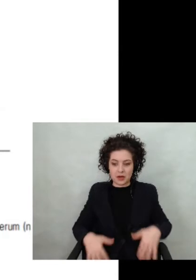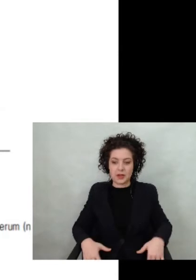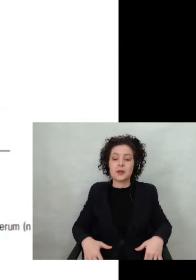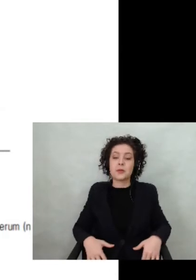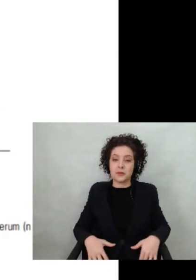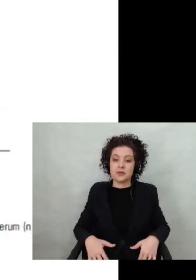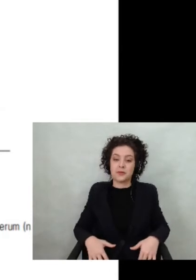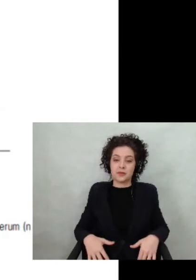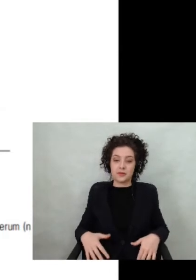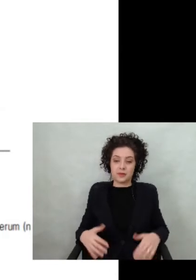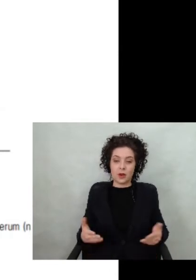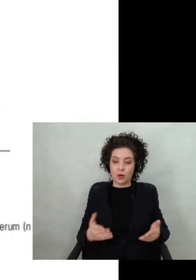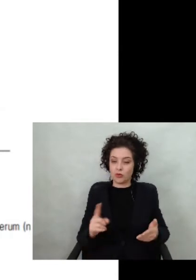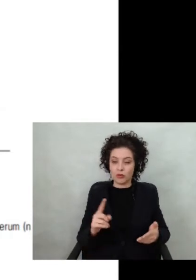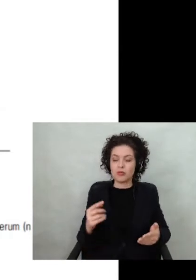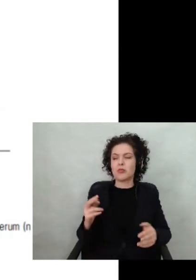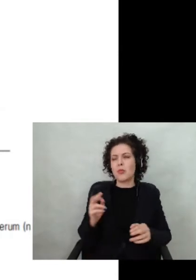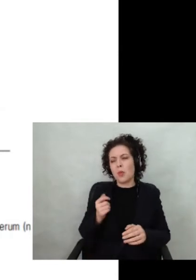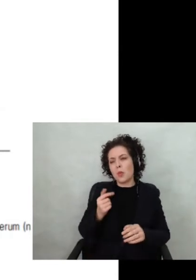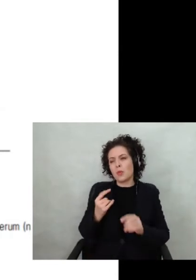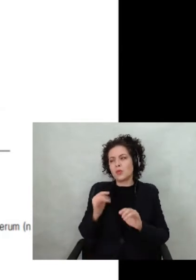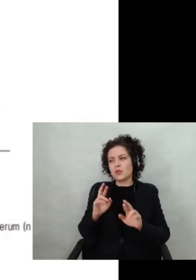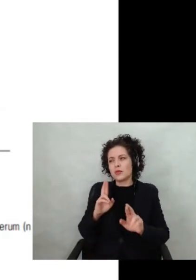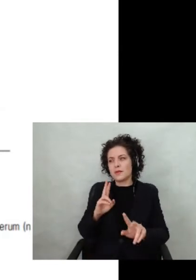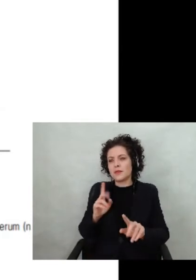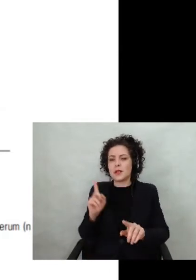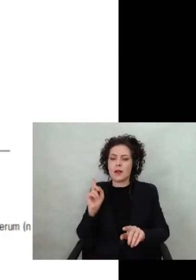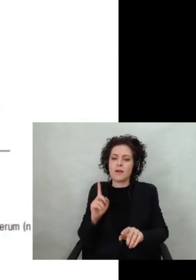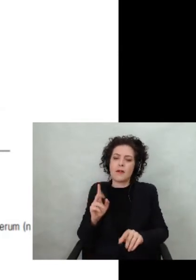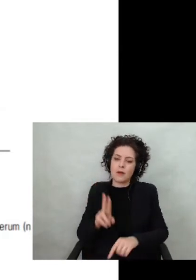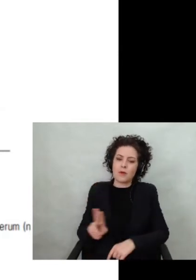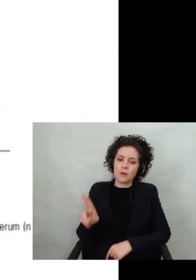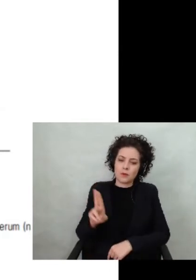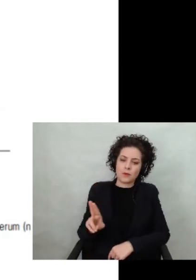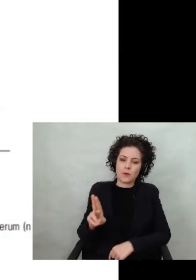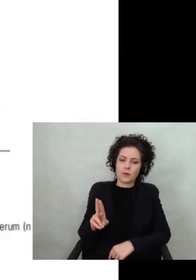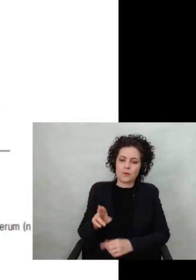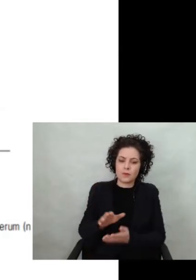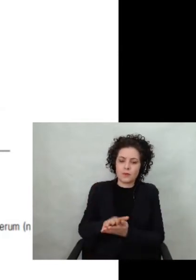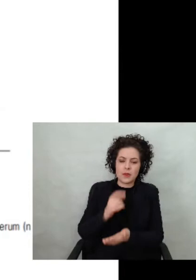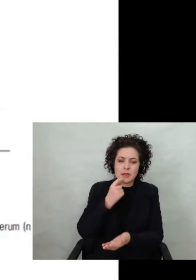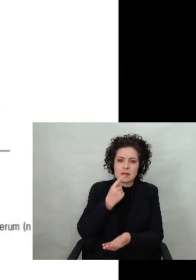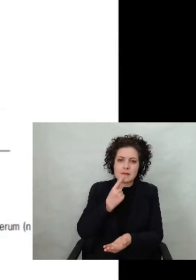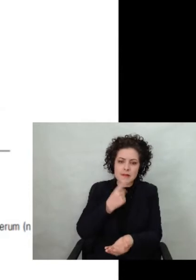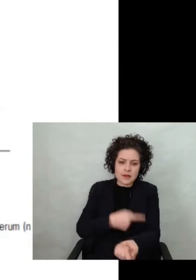atual, e, além disso, a utilização de plasma convalescente também em